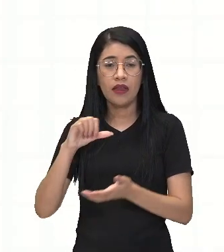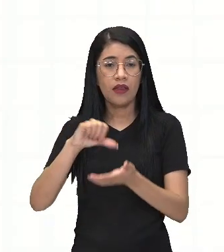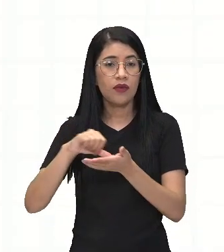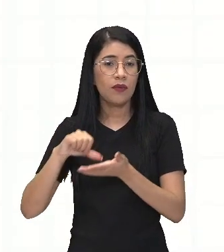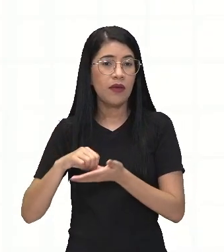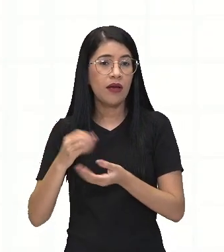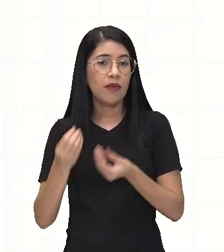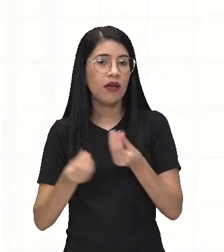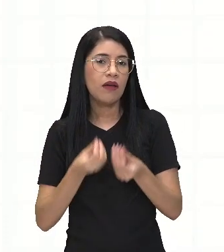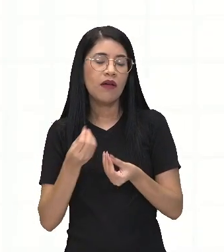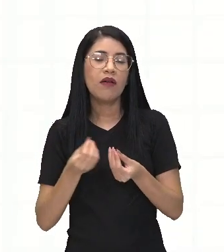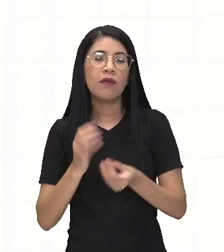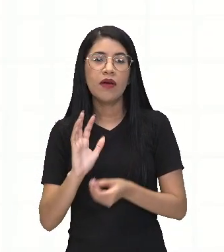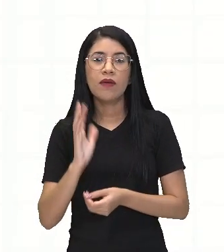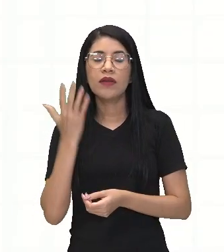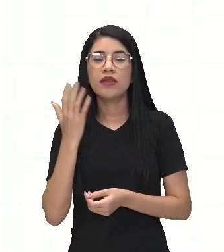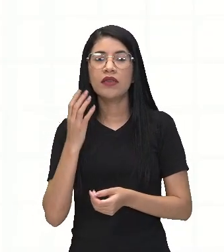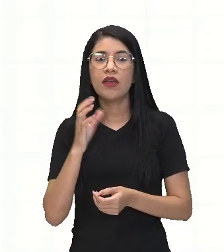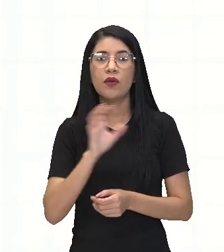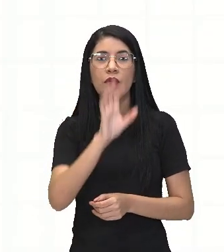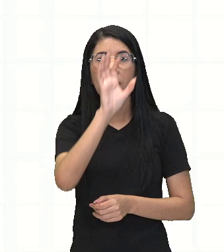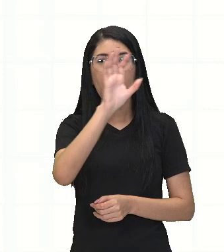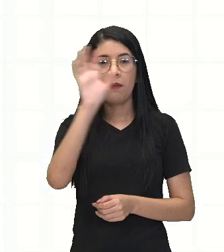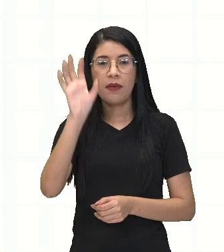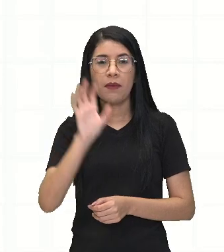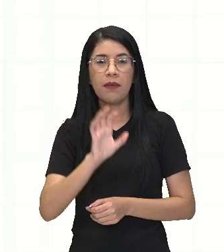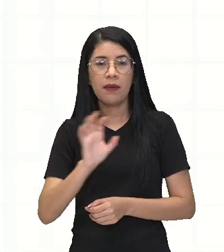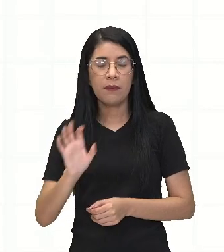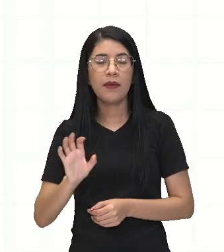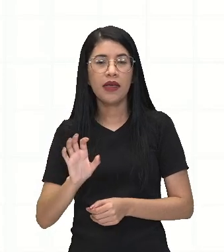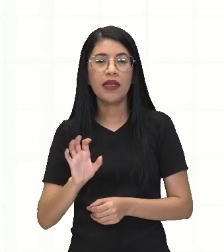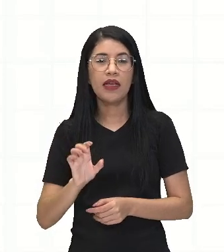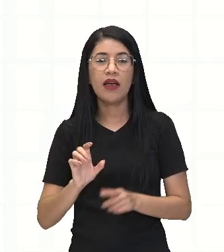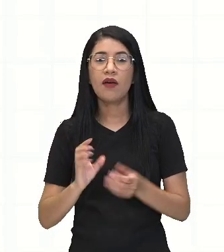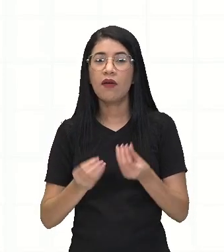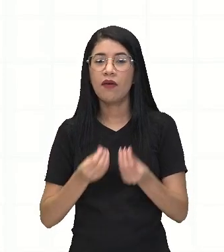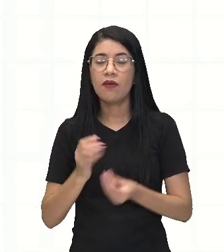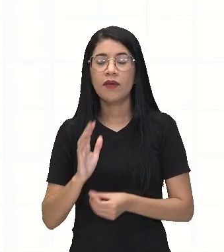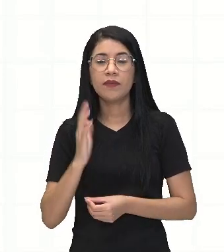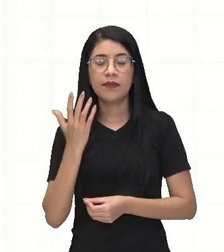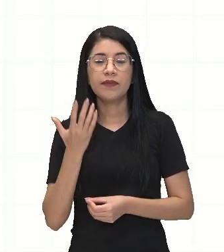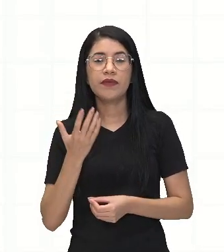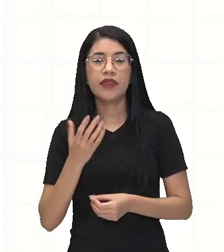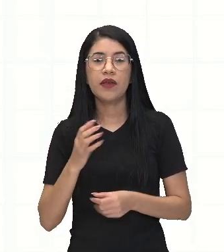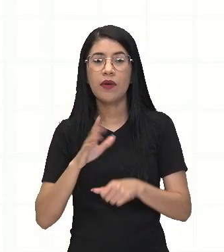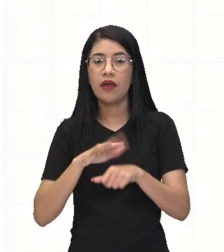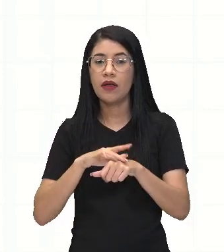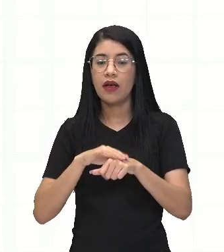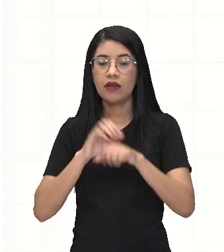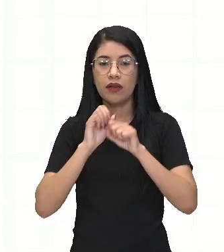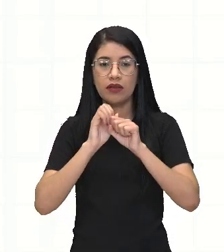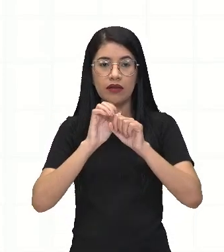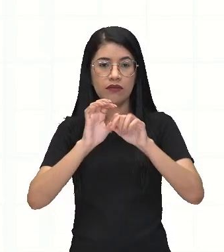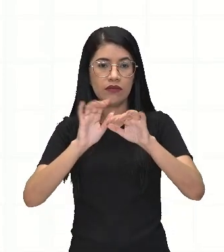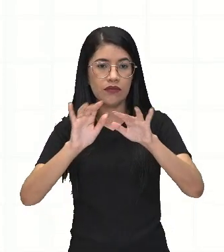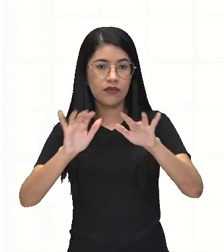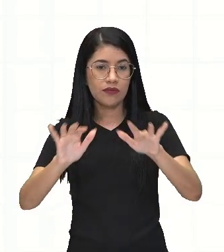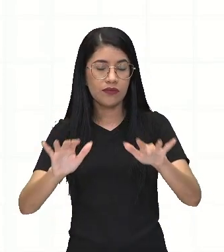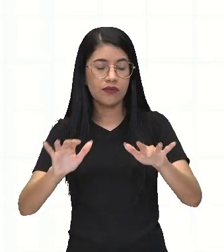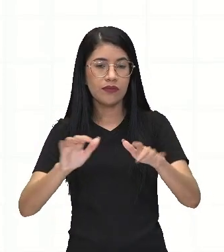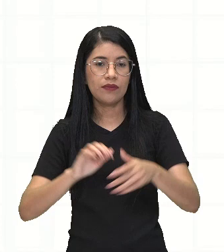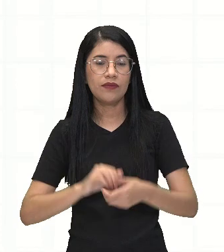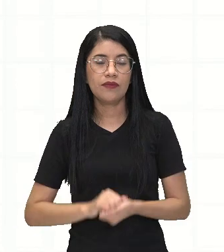esses continentes, né, com o número de casos de Covid. E aí nós